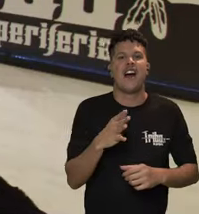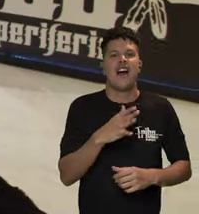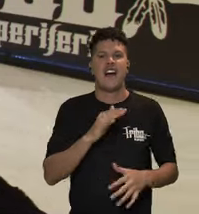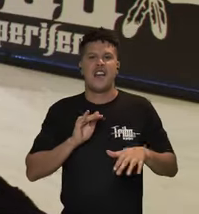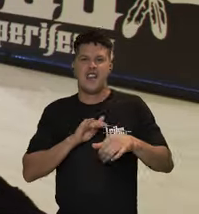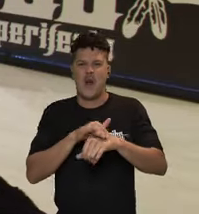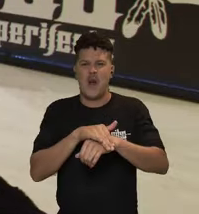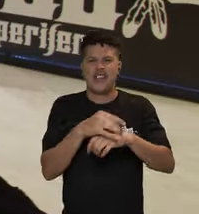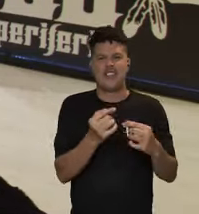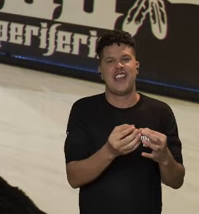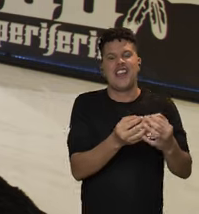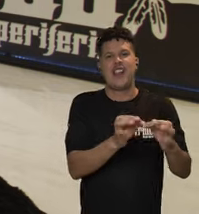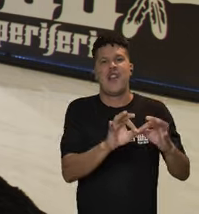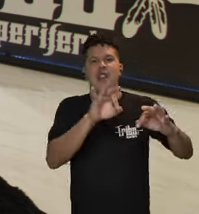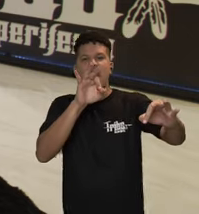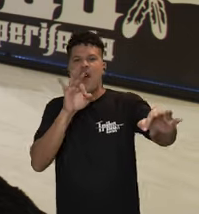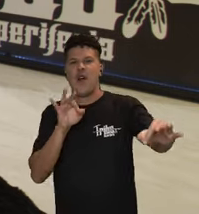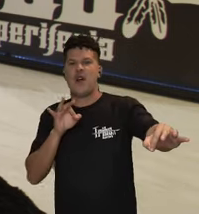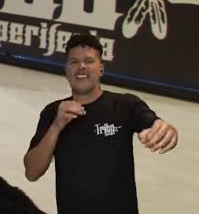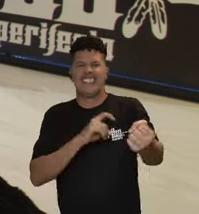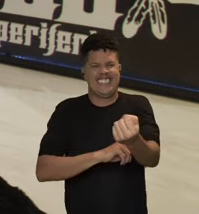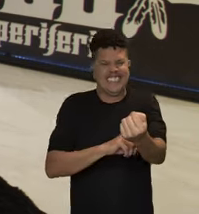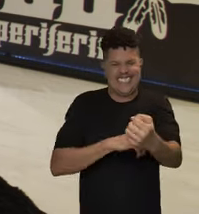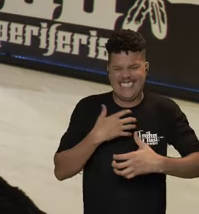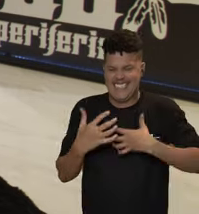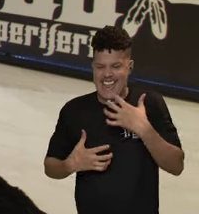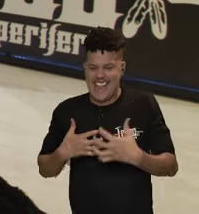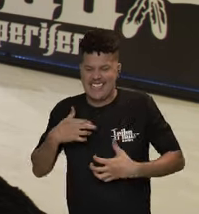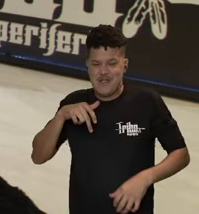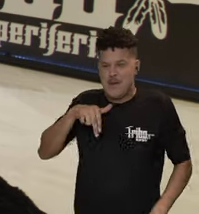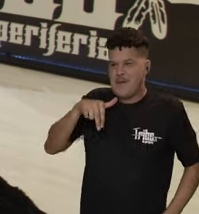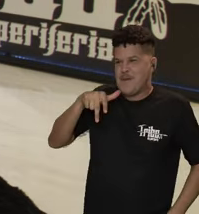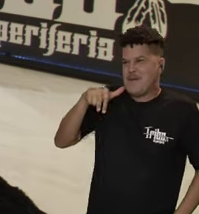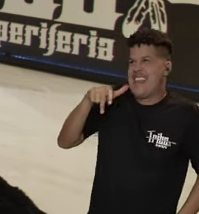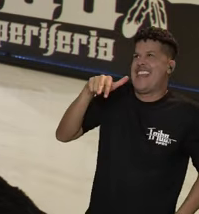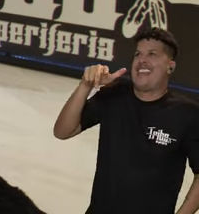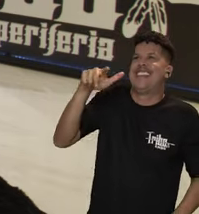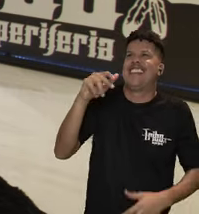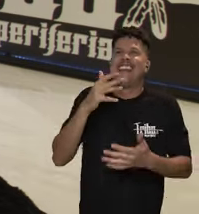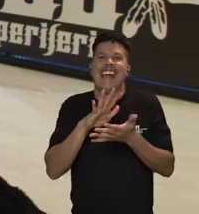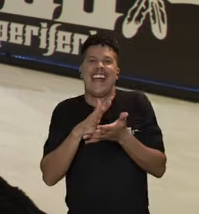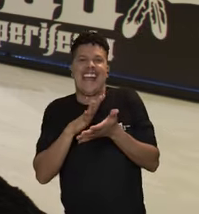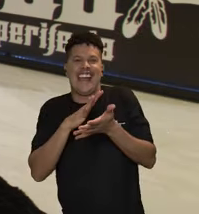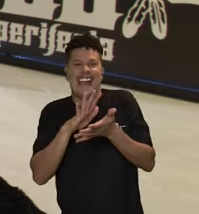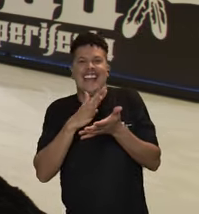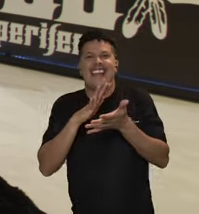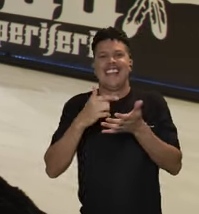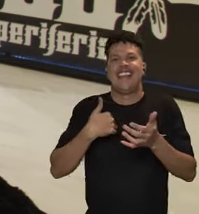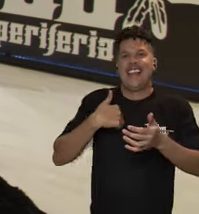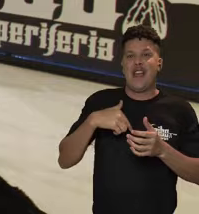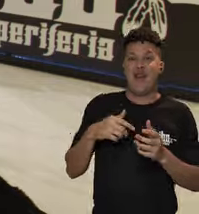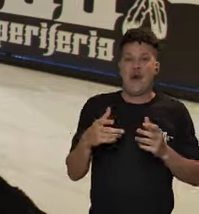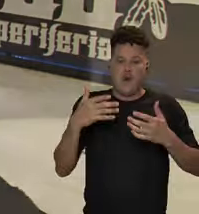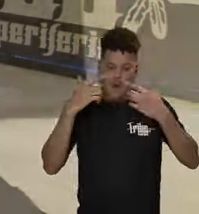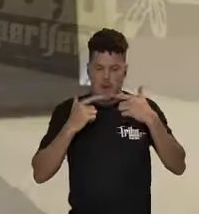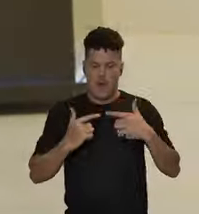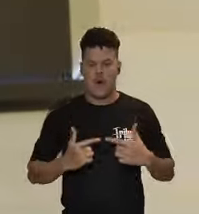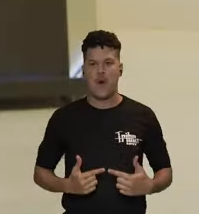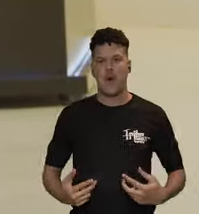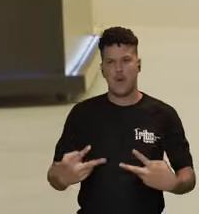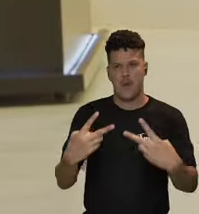longe do estresse. Louco na roupa, subindo o morro com samba nos pés. Bora que bora. O corpo atrai o que a